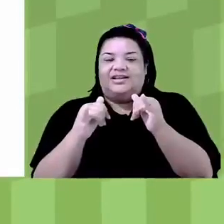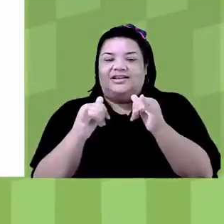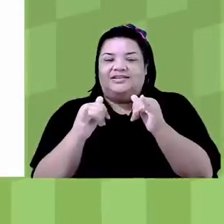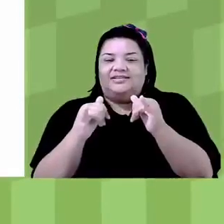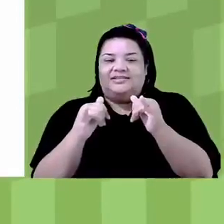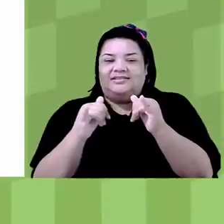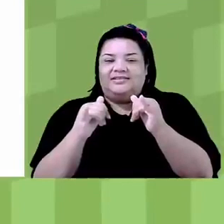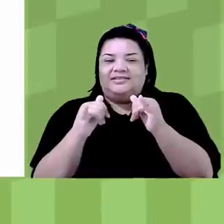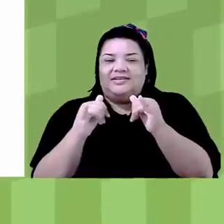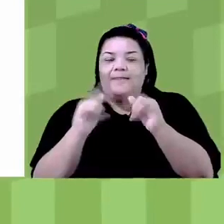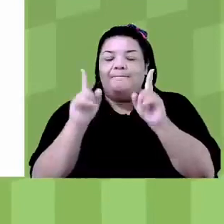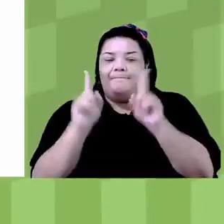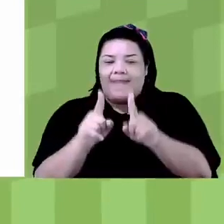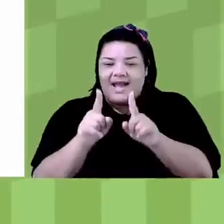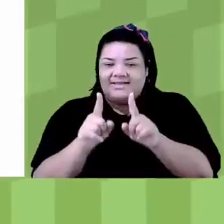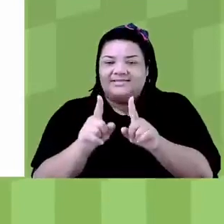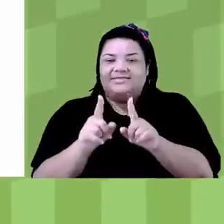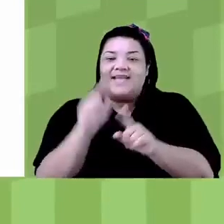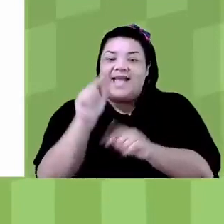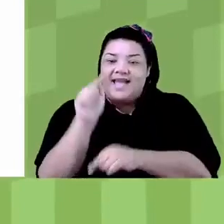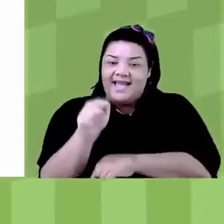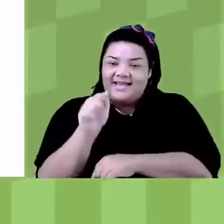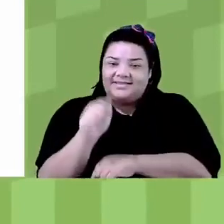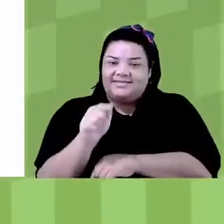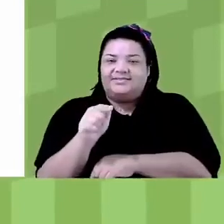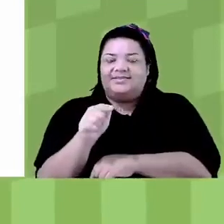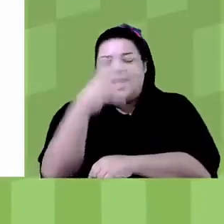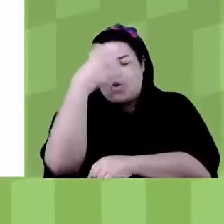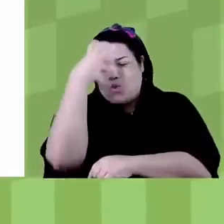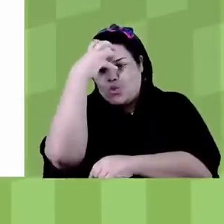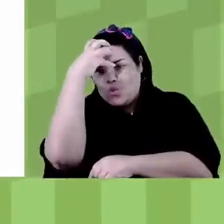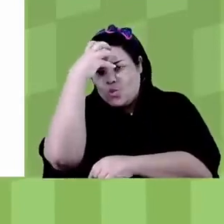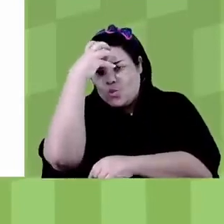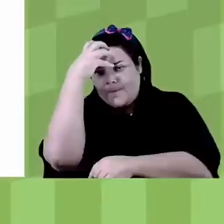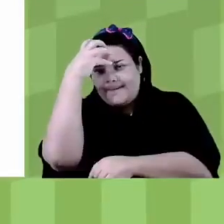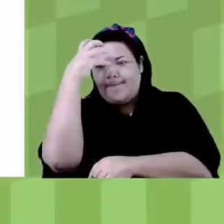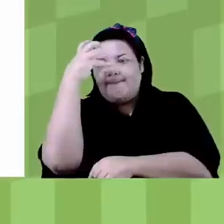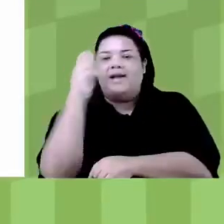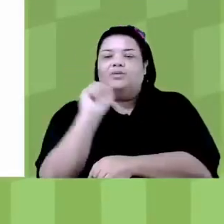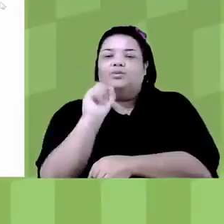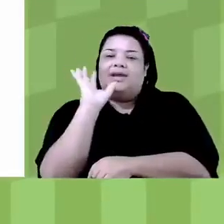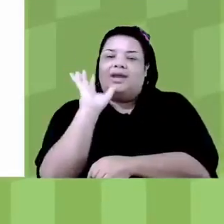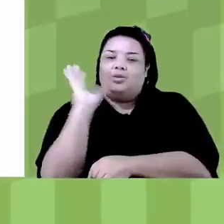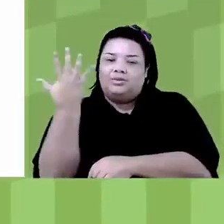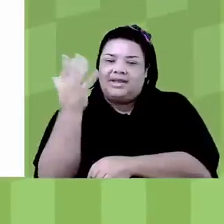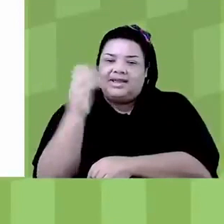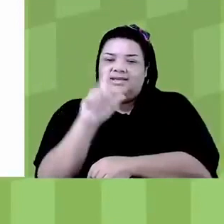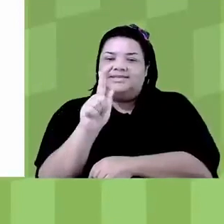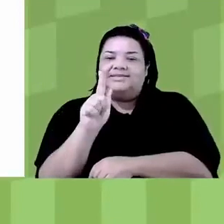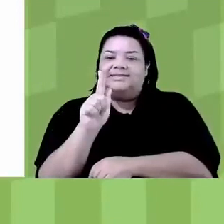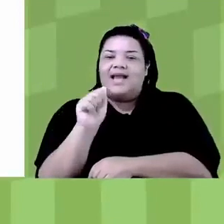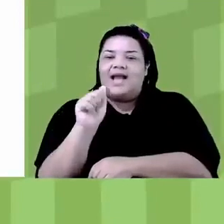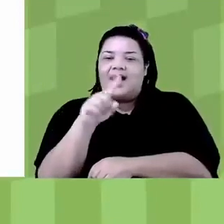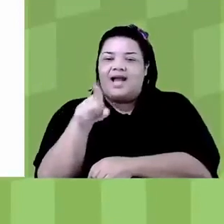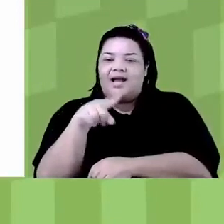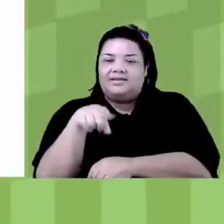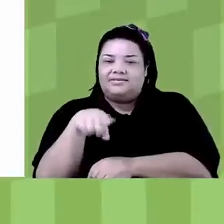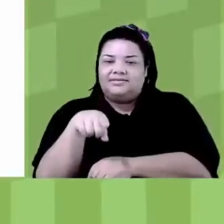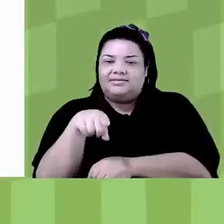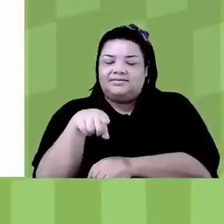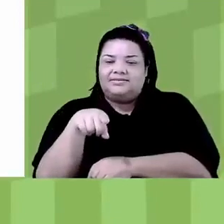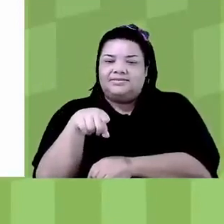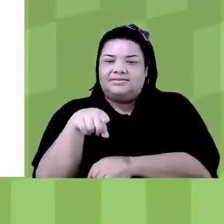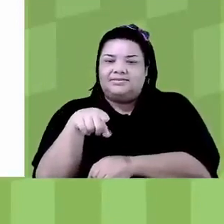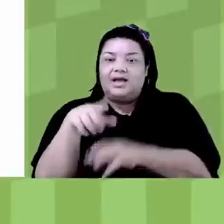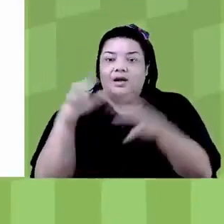essa energia é que tem a culpa da emissão dos gases de efeito estufa. E aqui fazendo alguns destaques, né, da